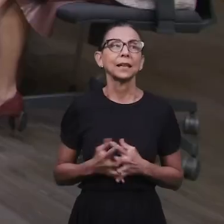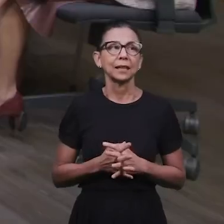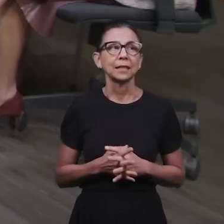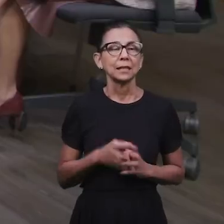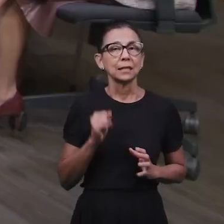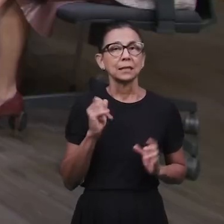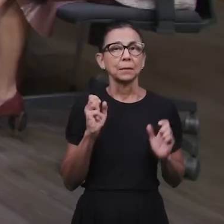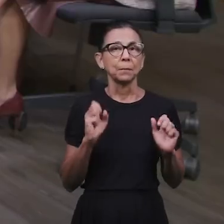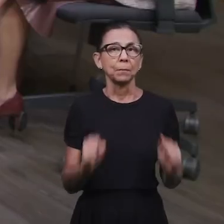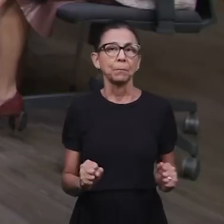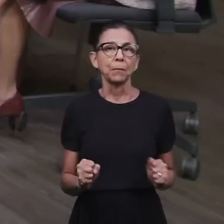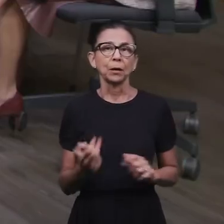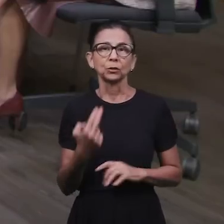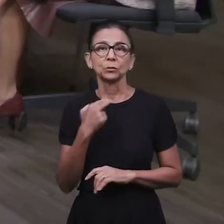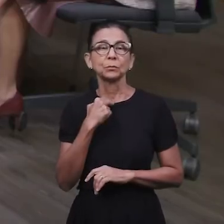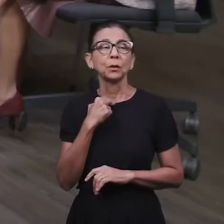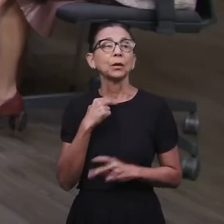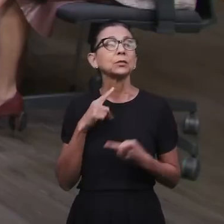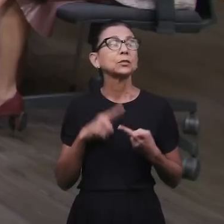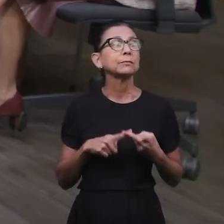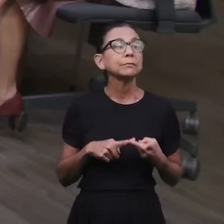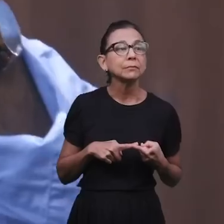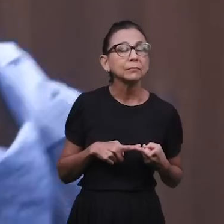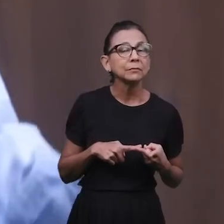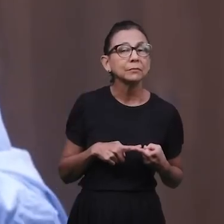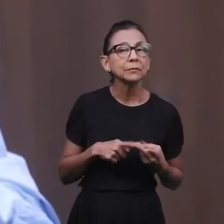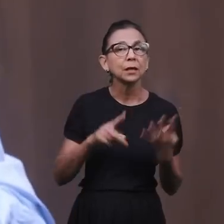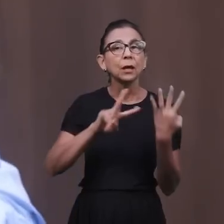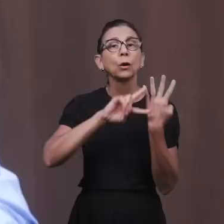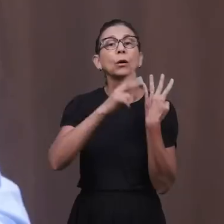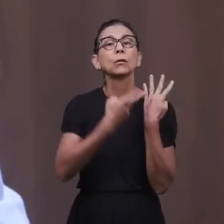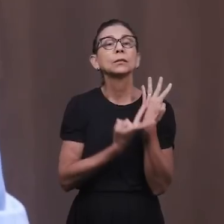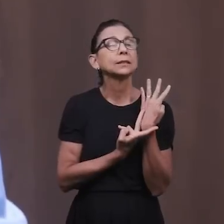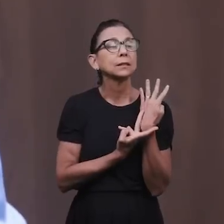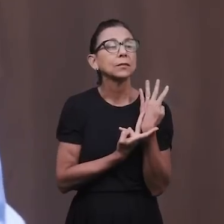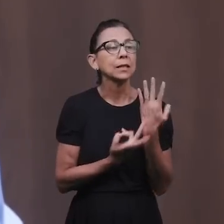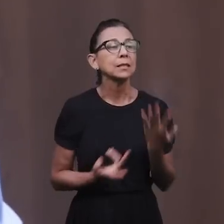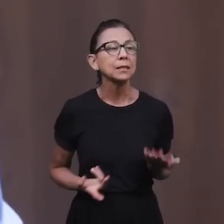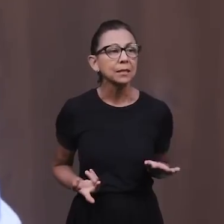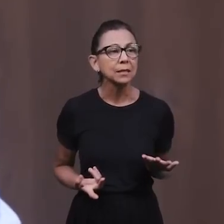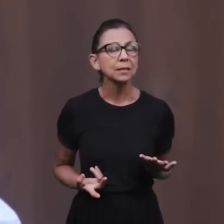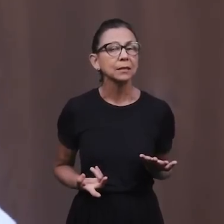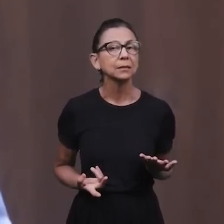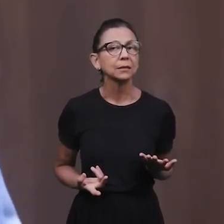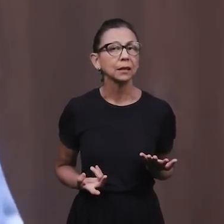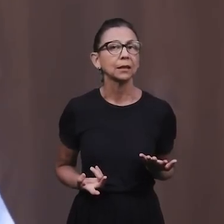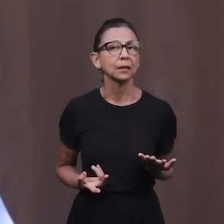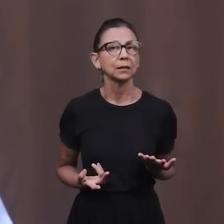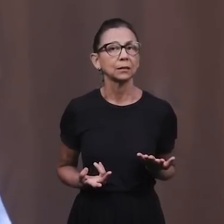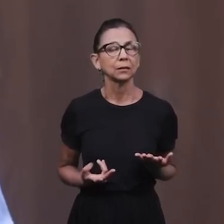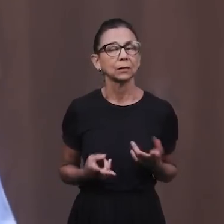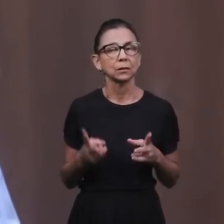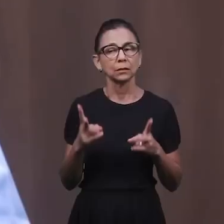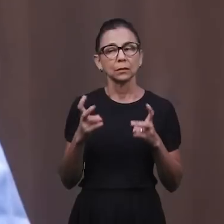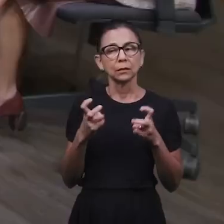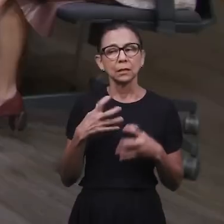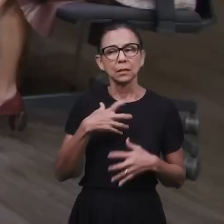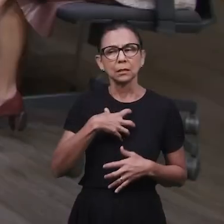vida, nós vamos saber de uma coisa, é através do Espírito Santo que nós vamos colher os frutos do Espírito na nossa